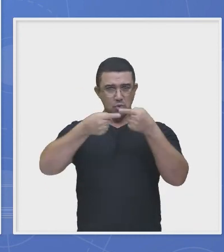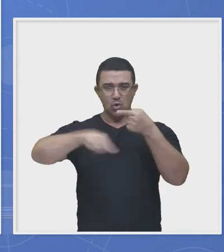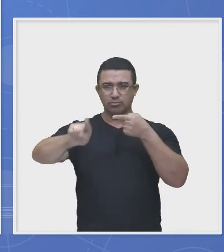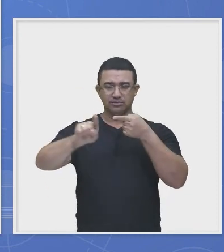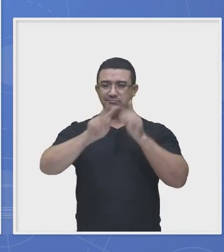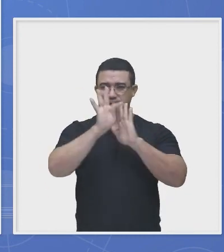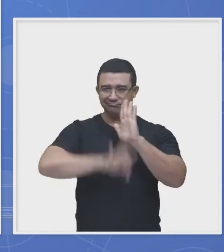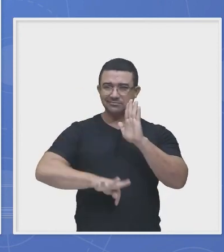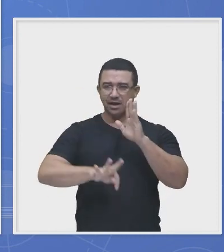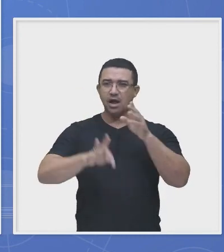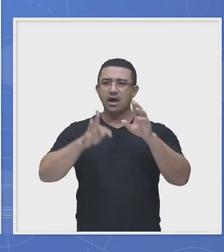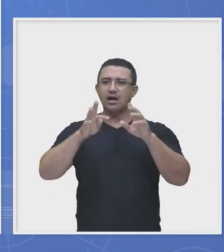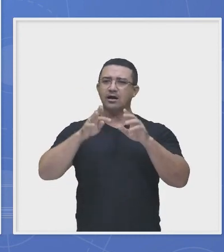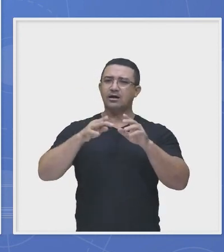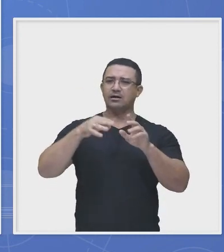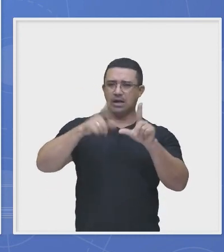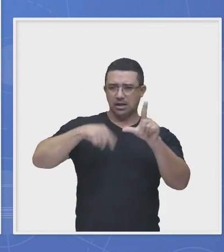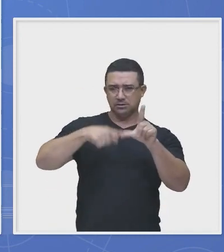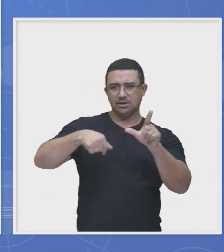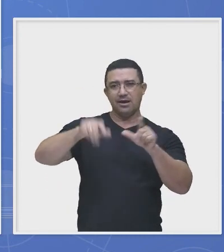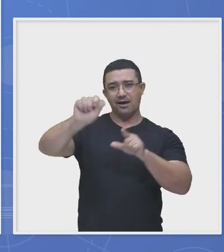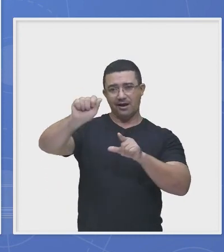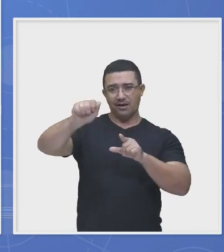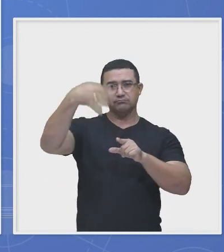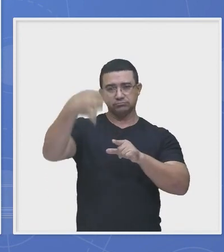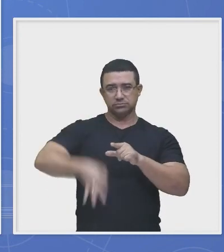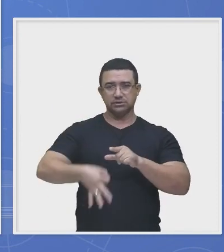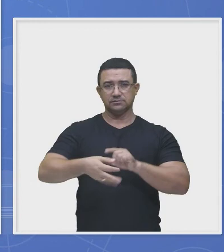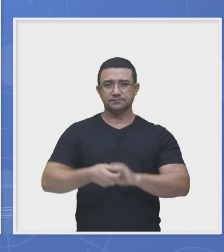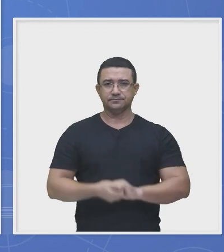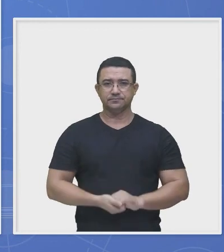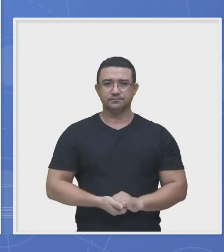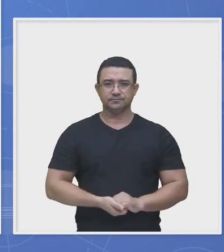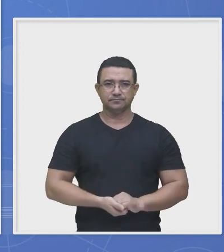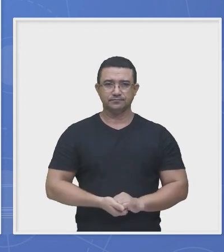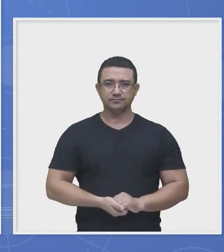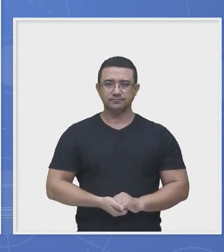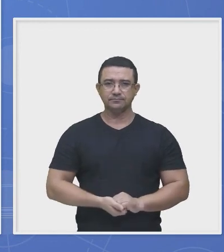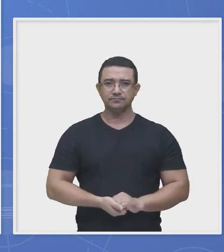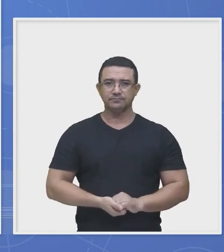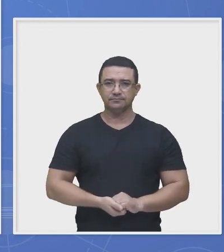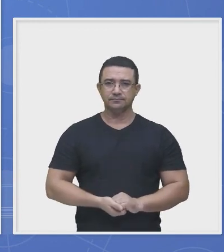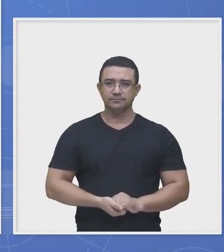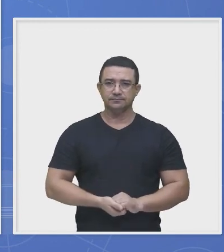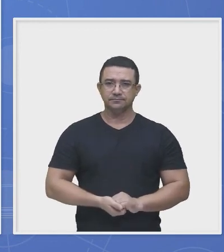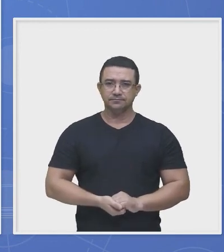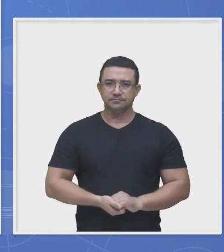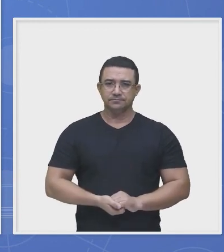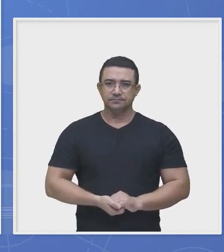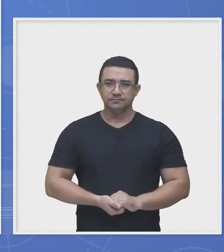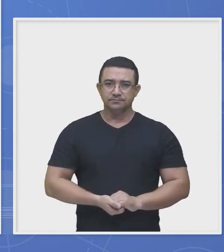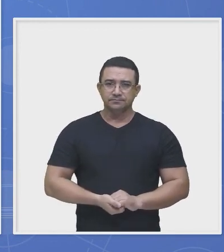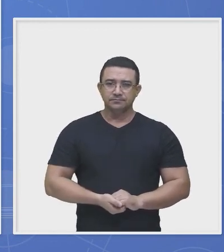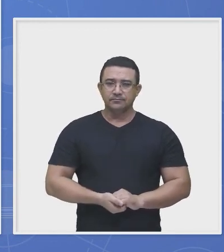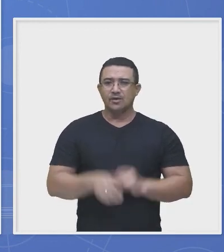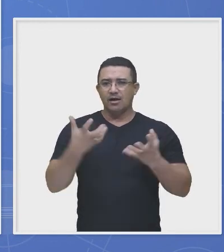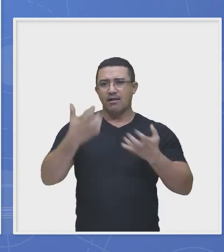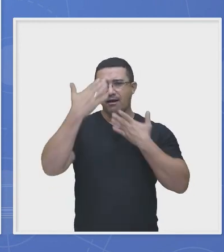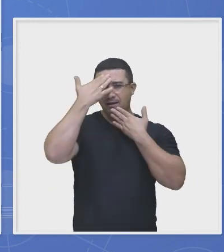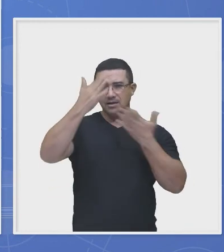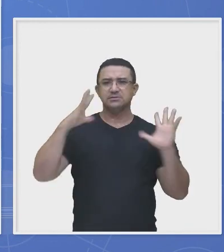resposta correta, letra A, gabarito rapidinho aí para vocês visualizarem, olha aí, confirmando, certo? Agradeço